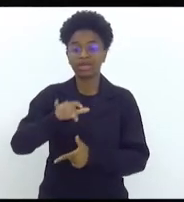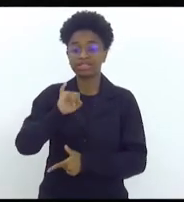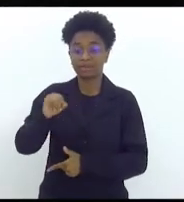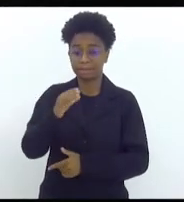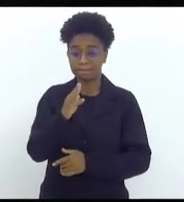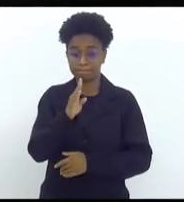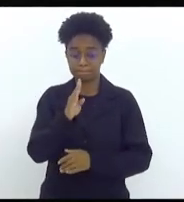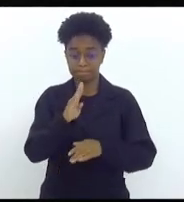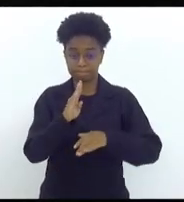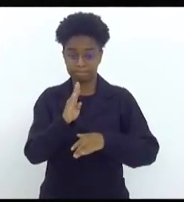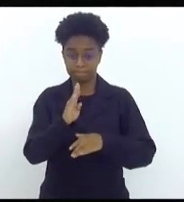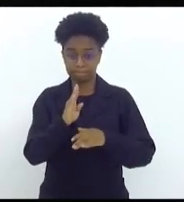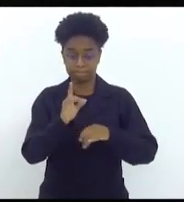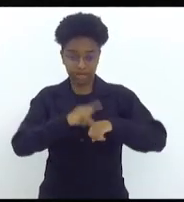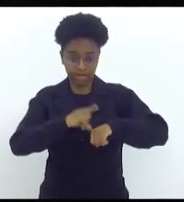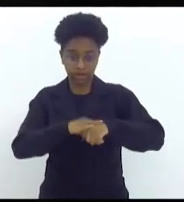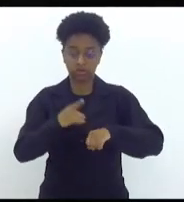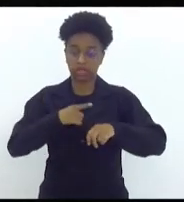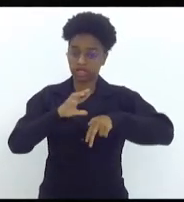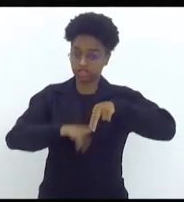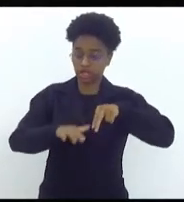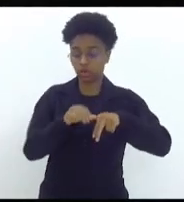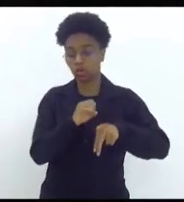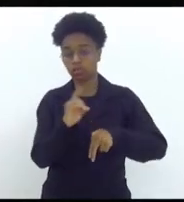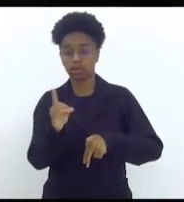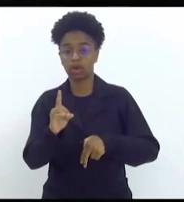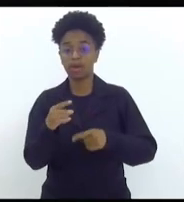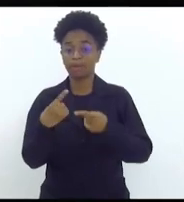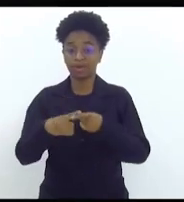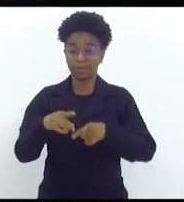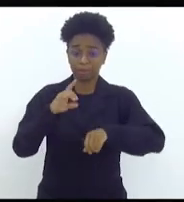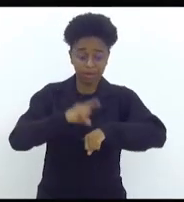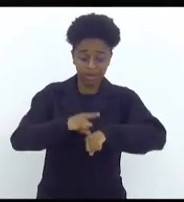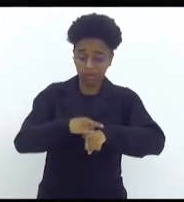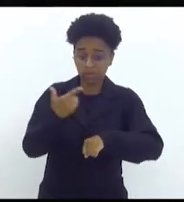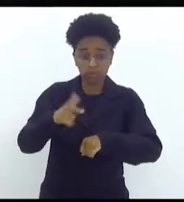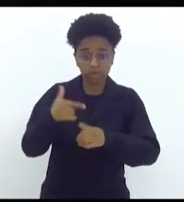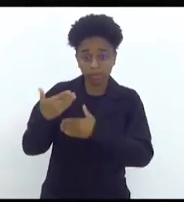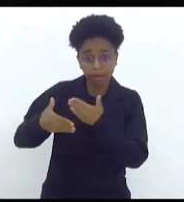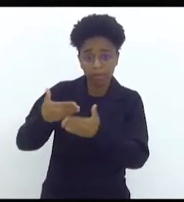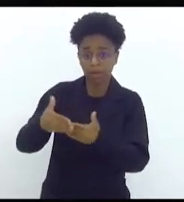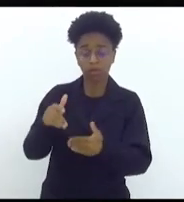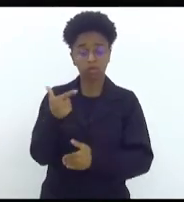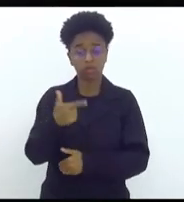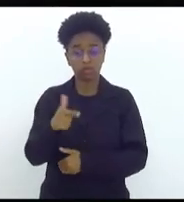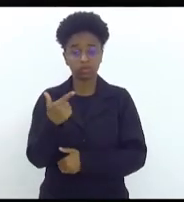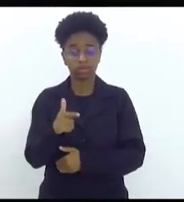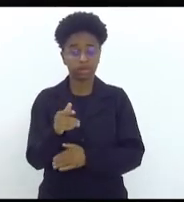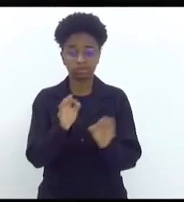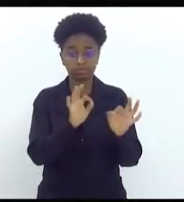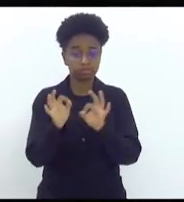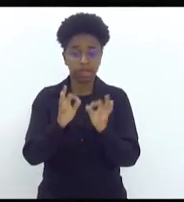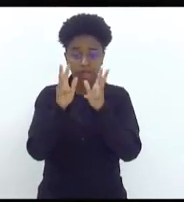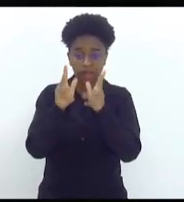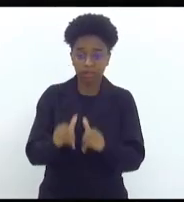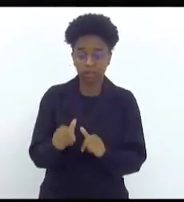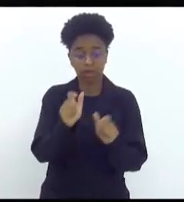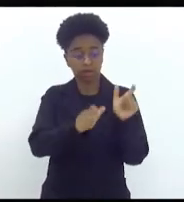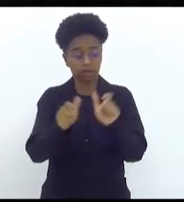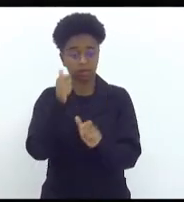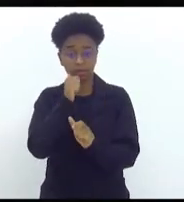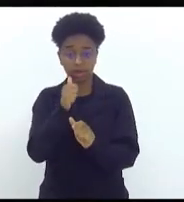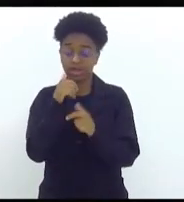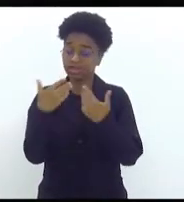O problema é que a escola não tem banheiro não tem papel higiênico não tem itens de higiene pessoal para as mulheres então